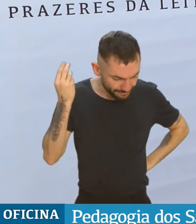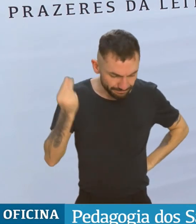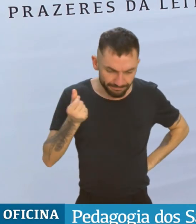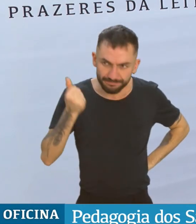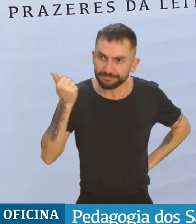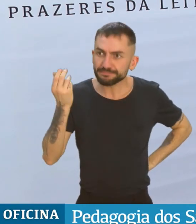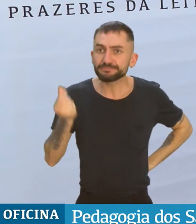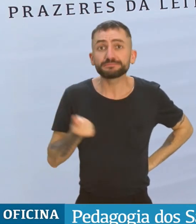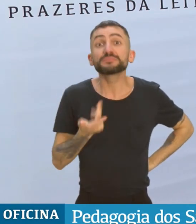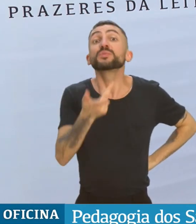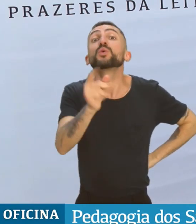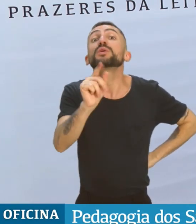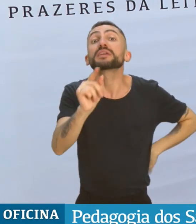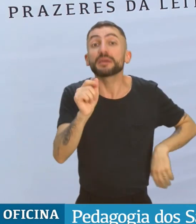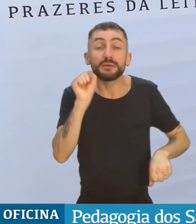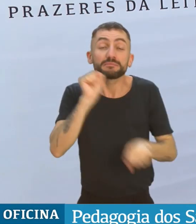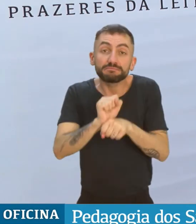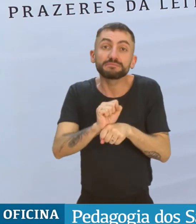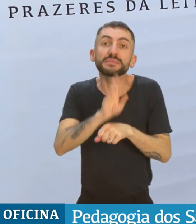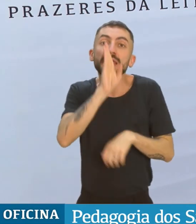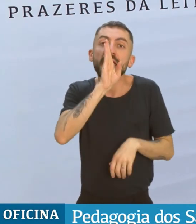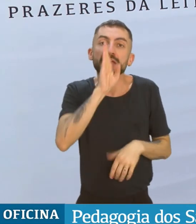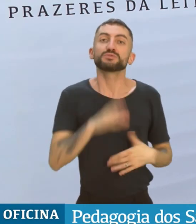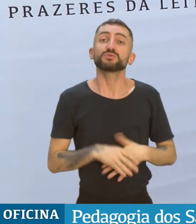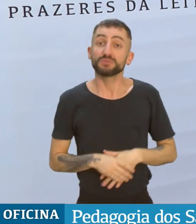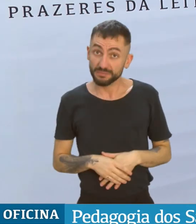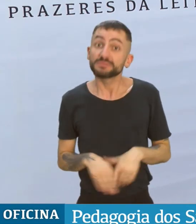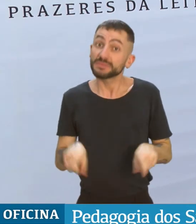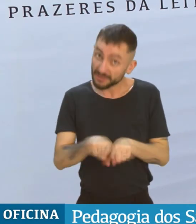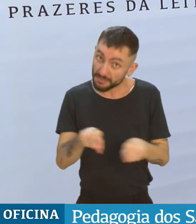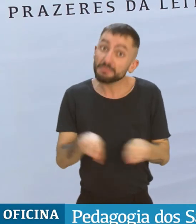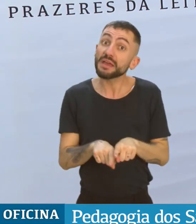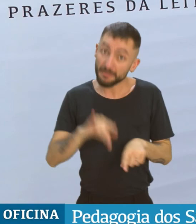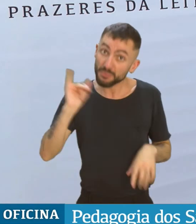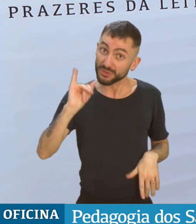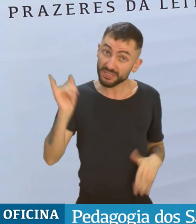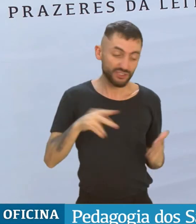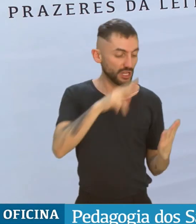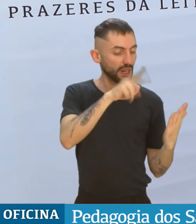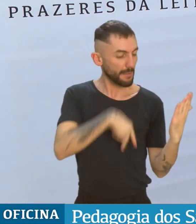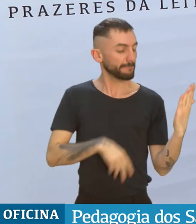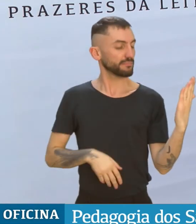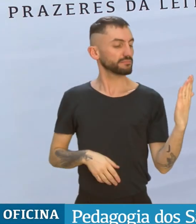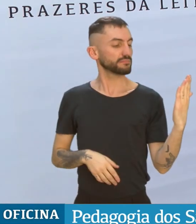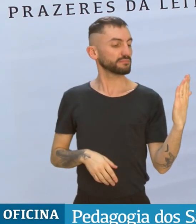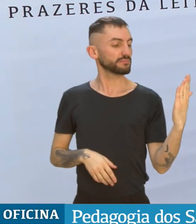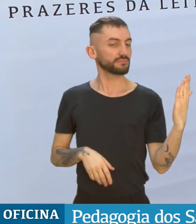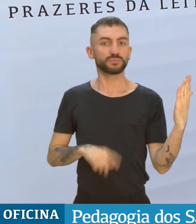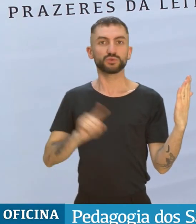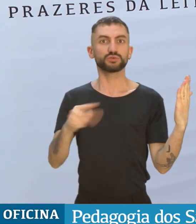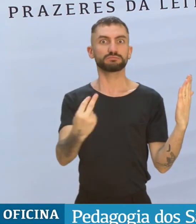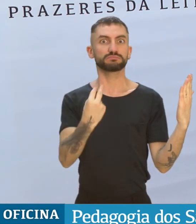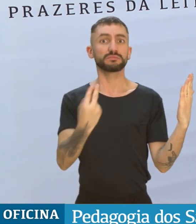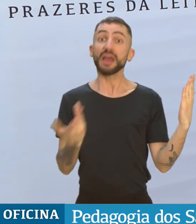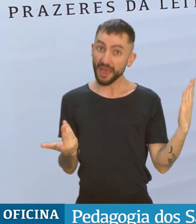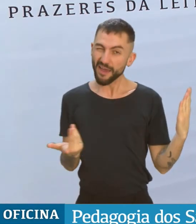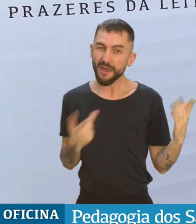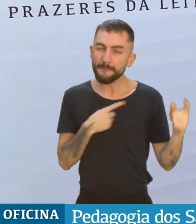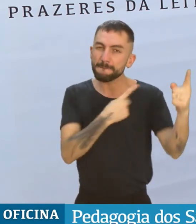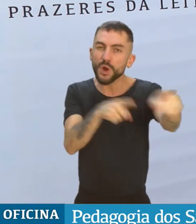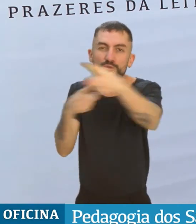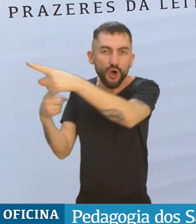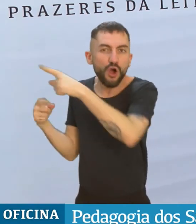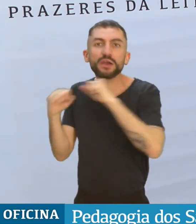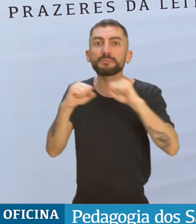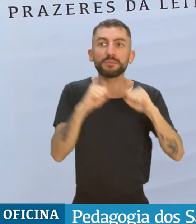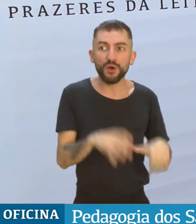a pausa, o silêncio. O silêncio também é importante. Então, faz essa brincadeira.